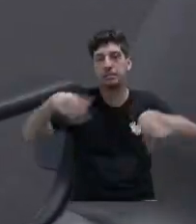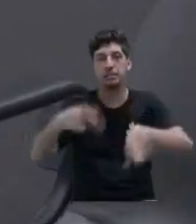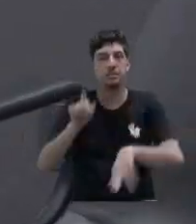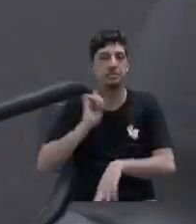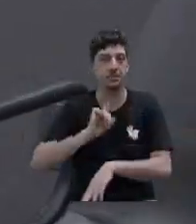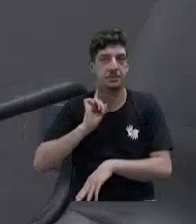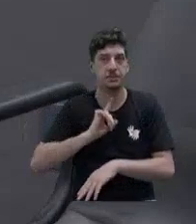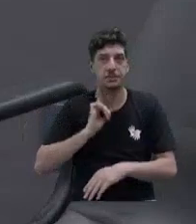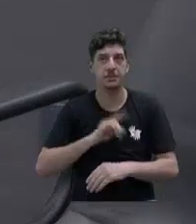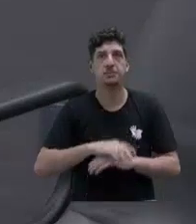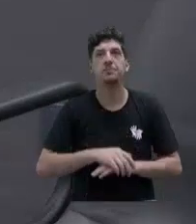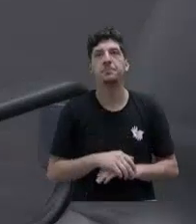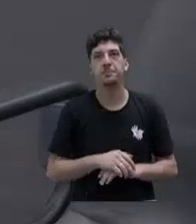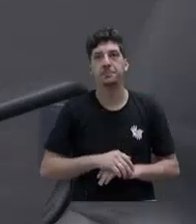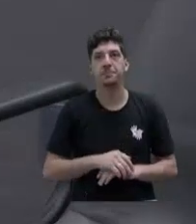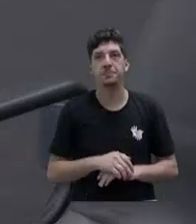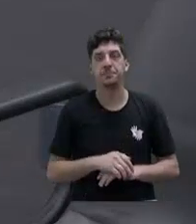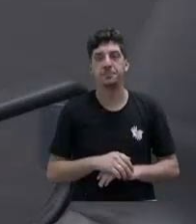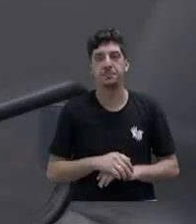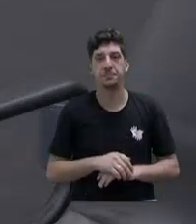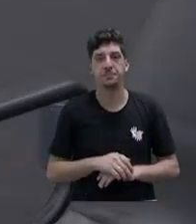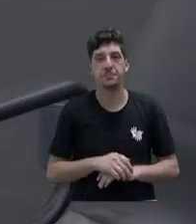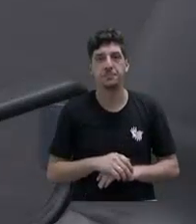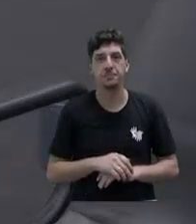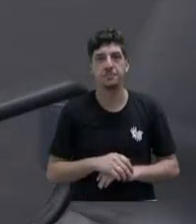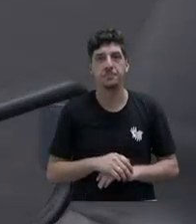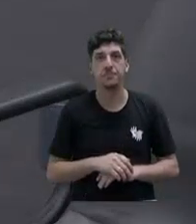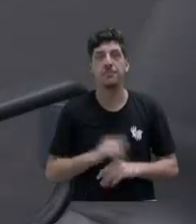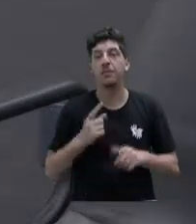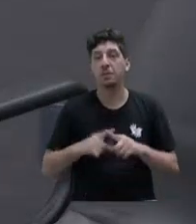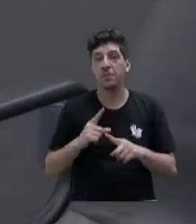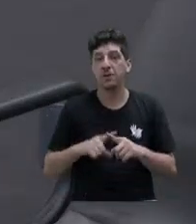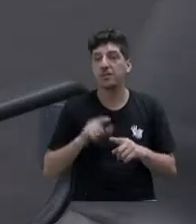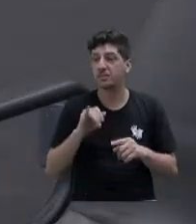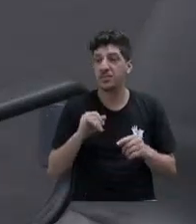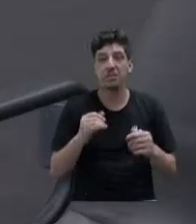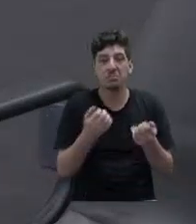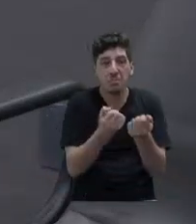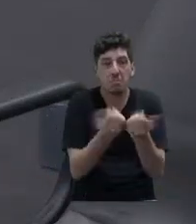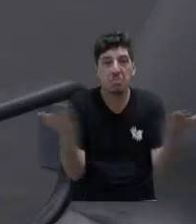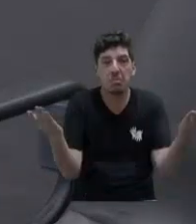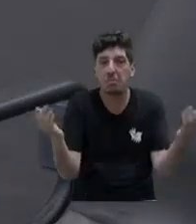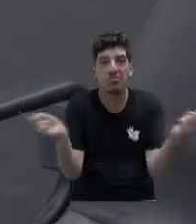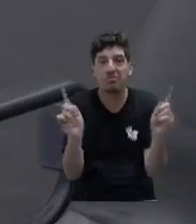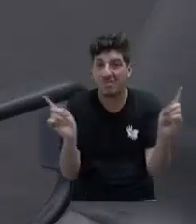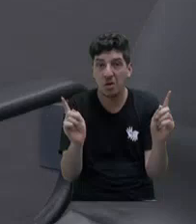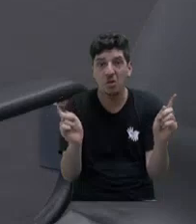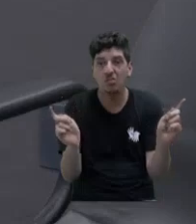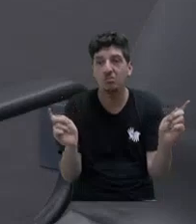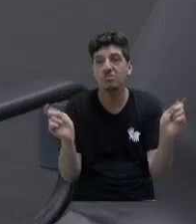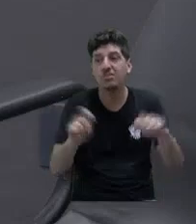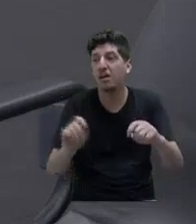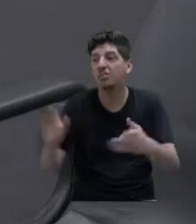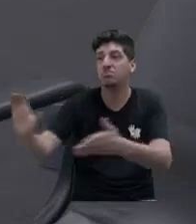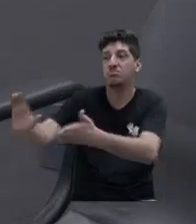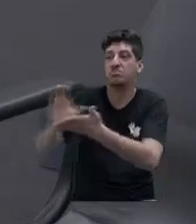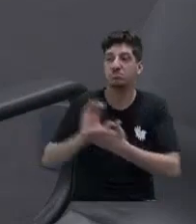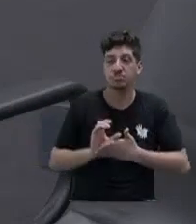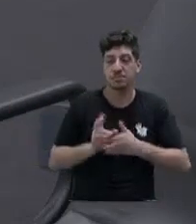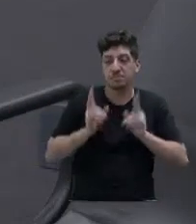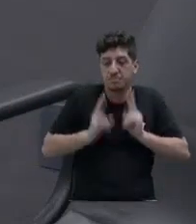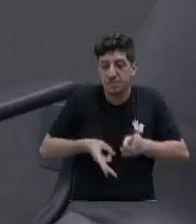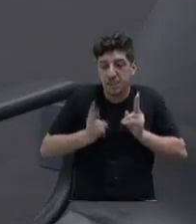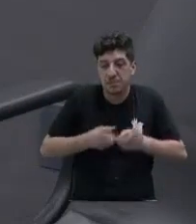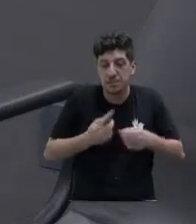Estado. Senão, a gente acaba no círculo vicioso de investimento só nas